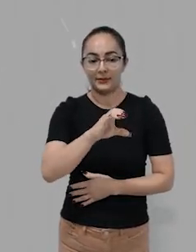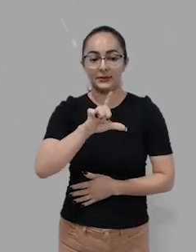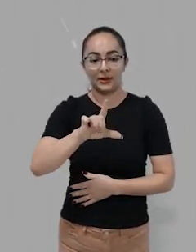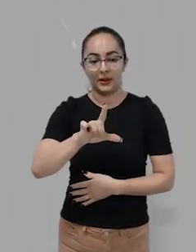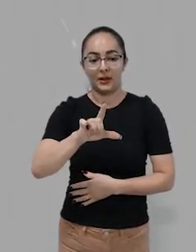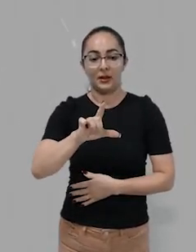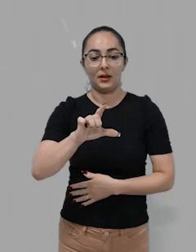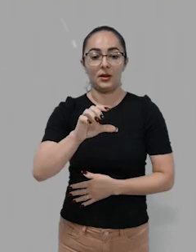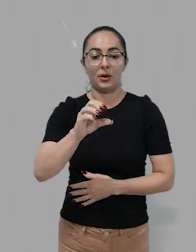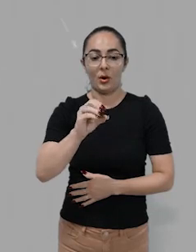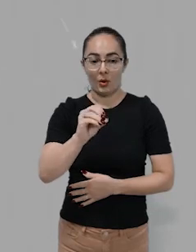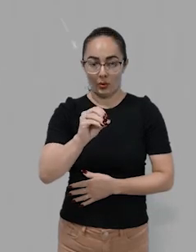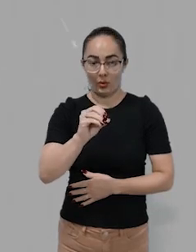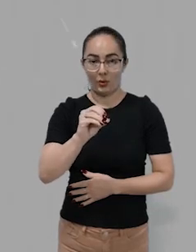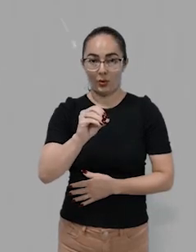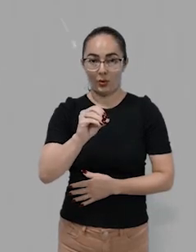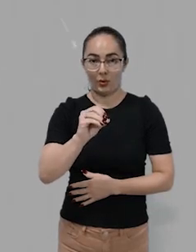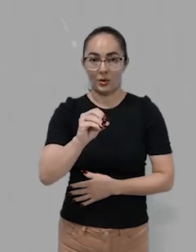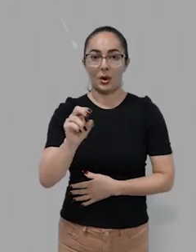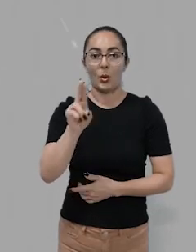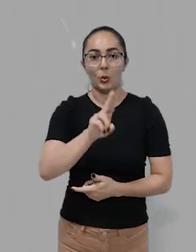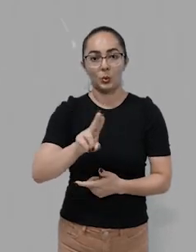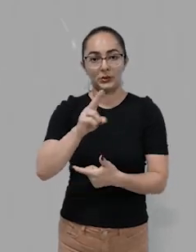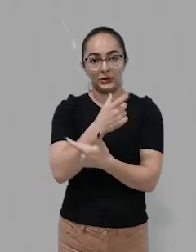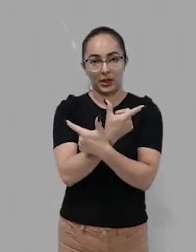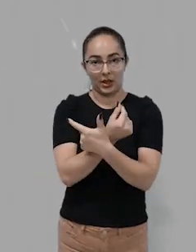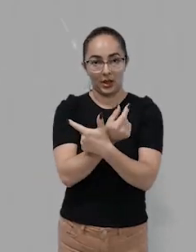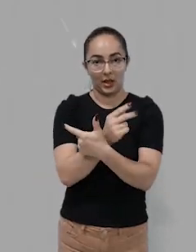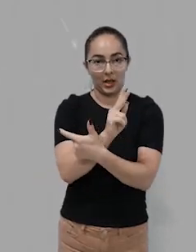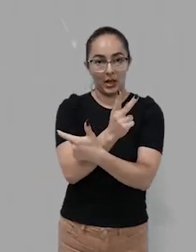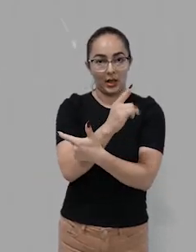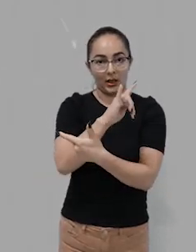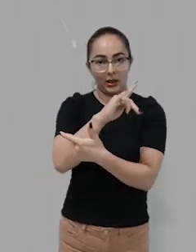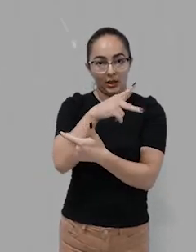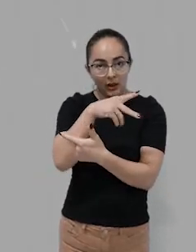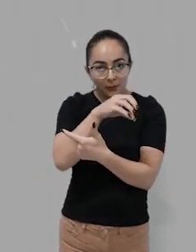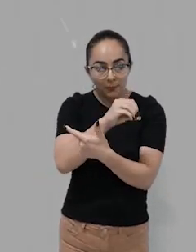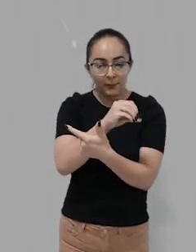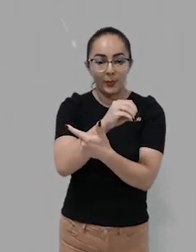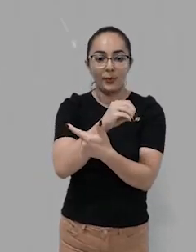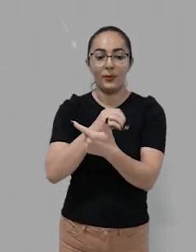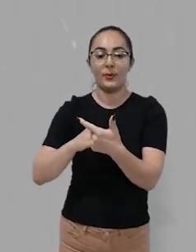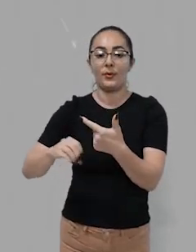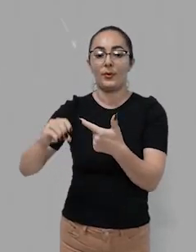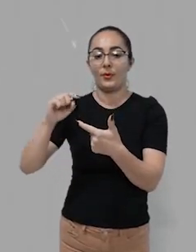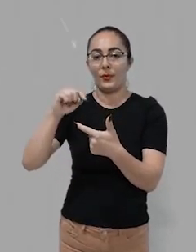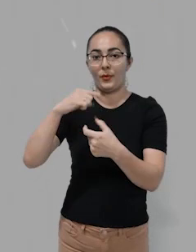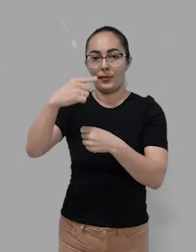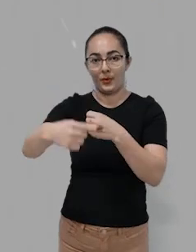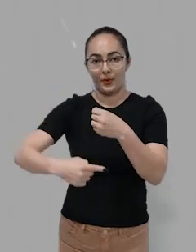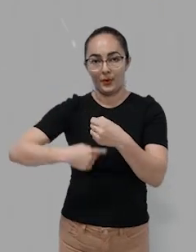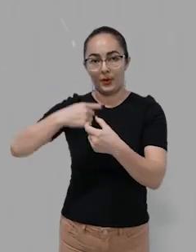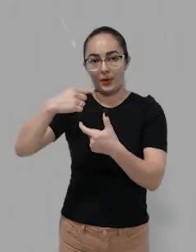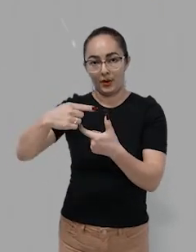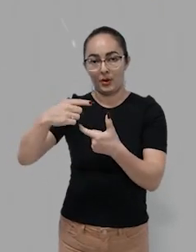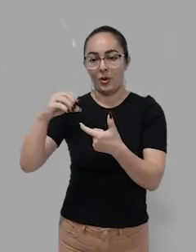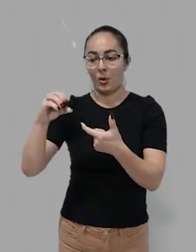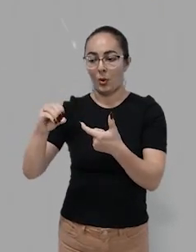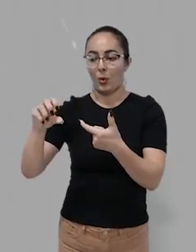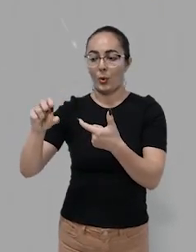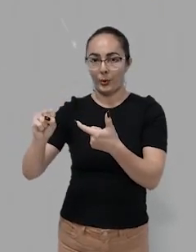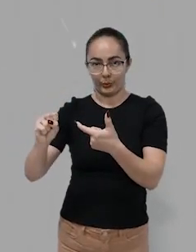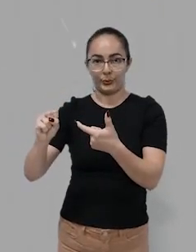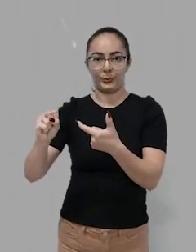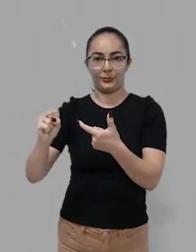terminação oso, ácido hipocloroso. Ok? Fácil? Mais um exemplo.